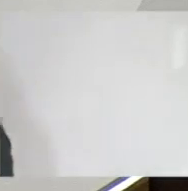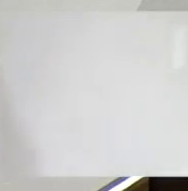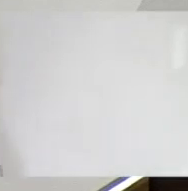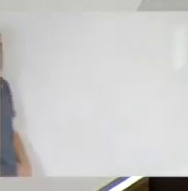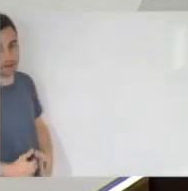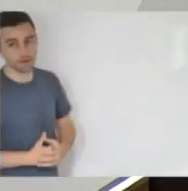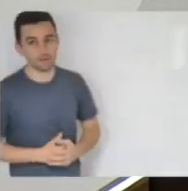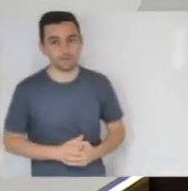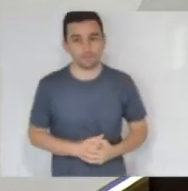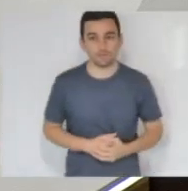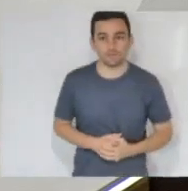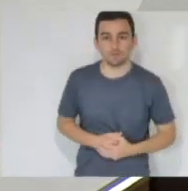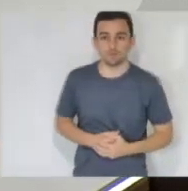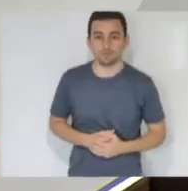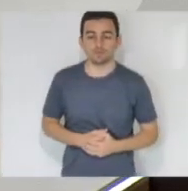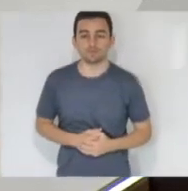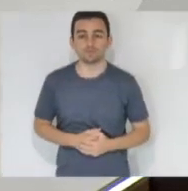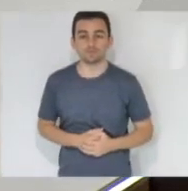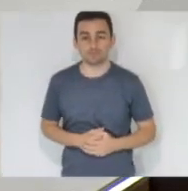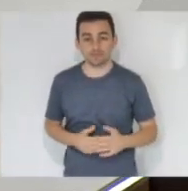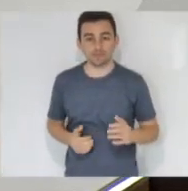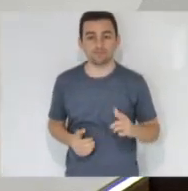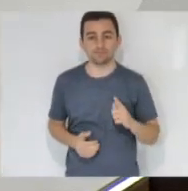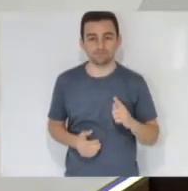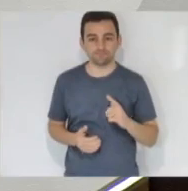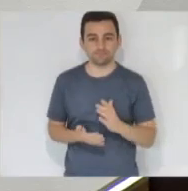a característica que se dá